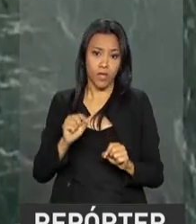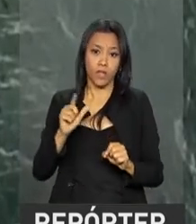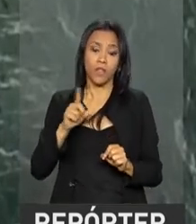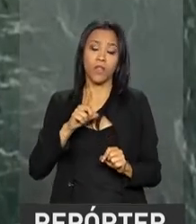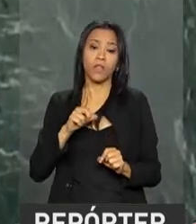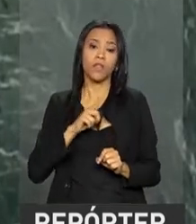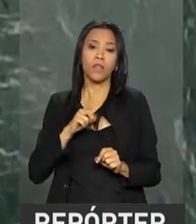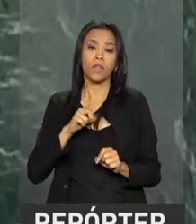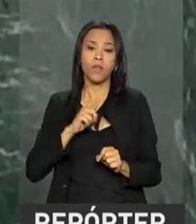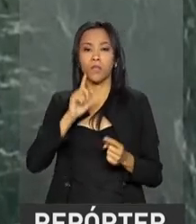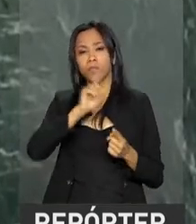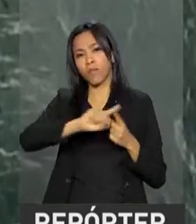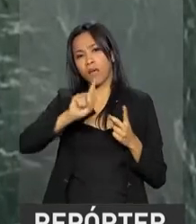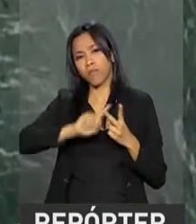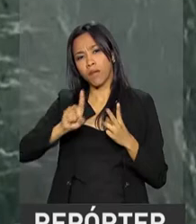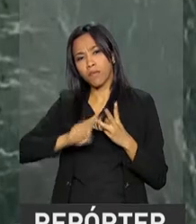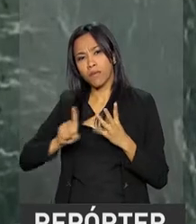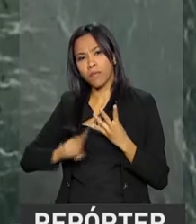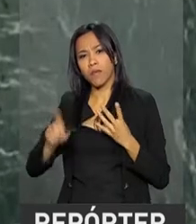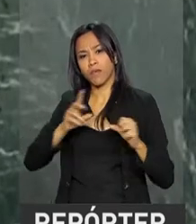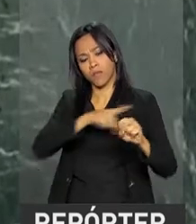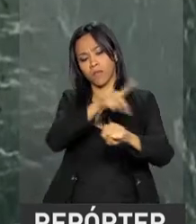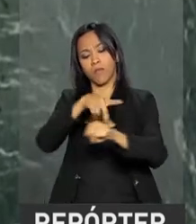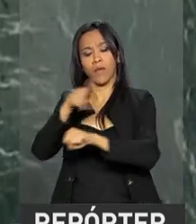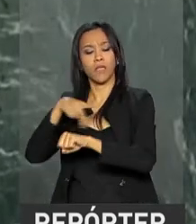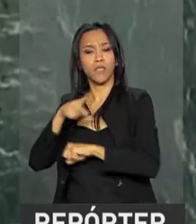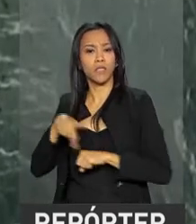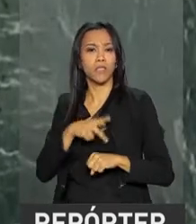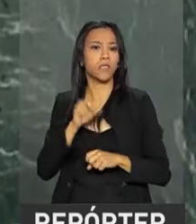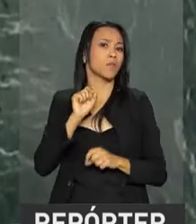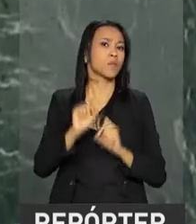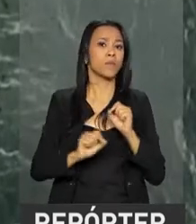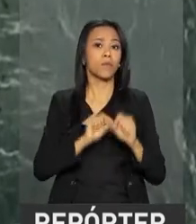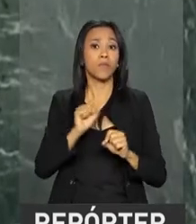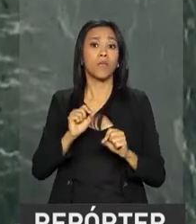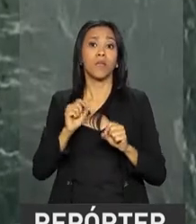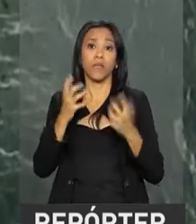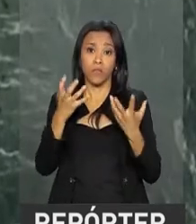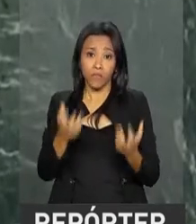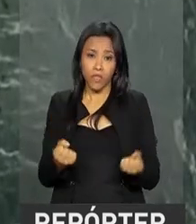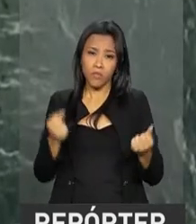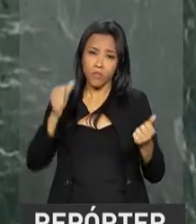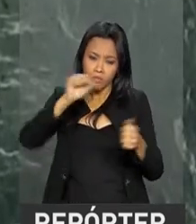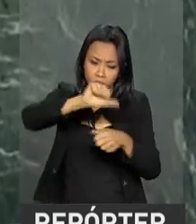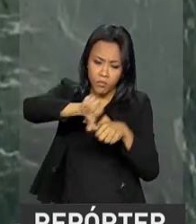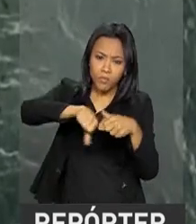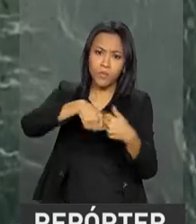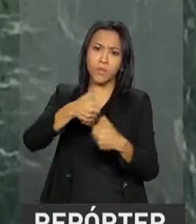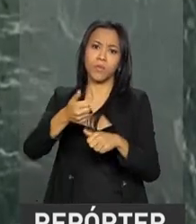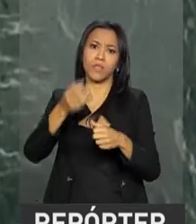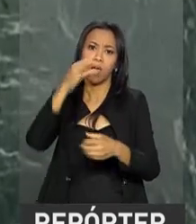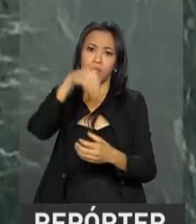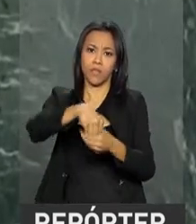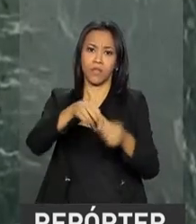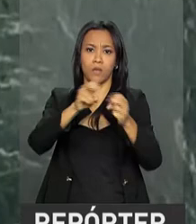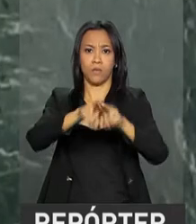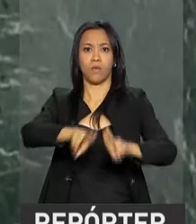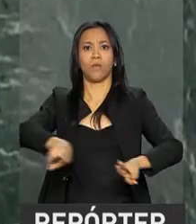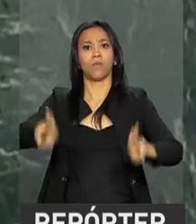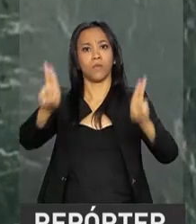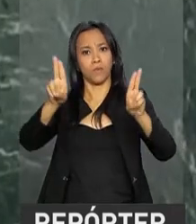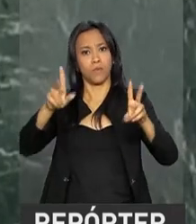lado de tantos outros países, o imperativo de reformar as Nações Unidas. É